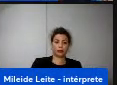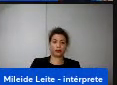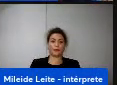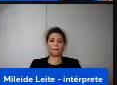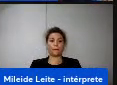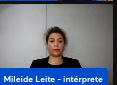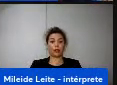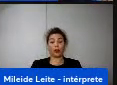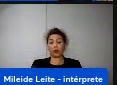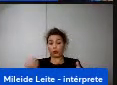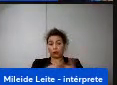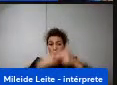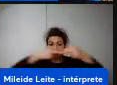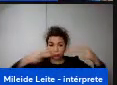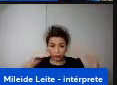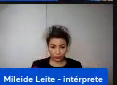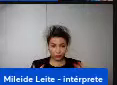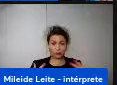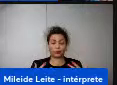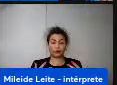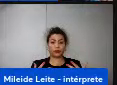Uma das coisas, né,